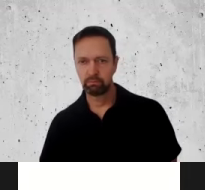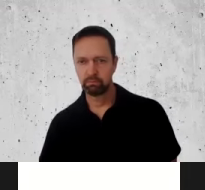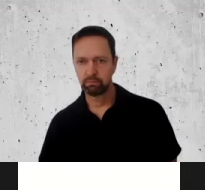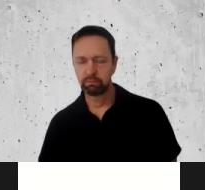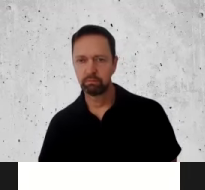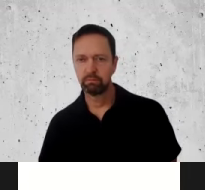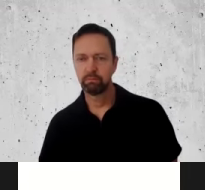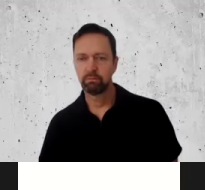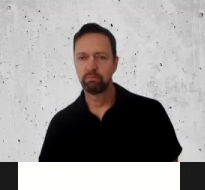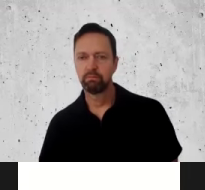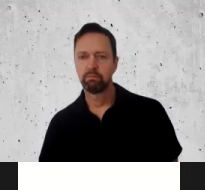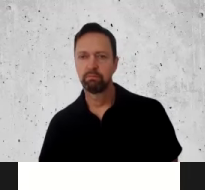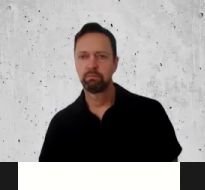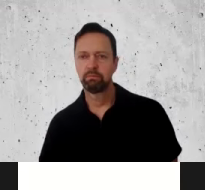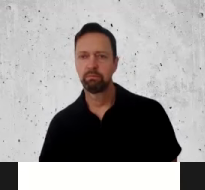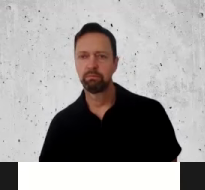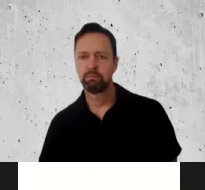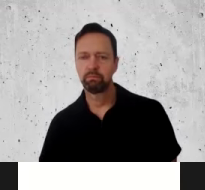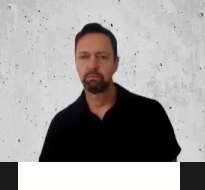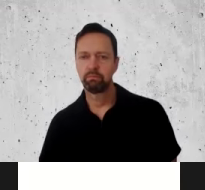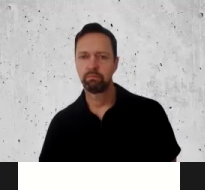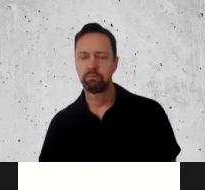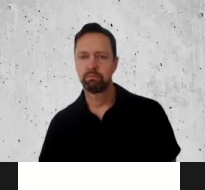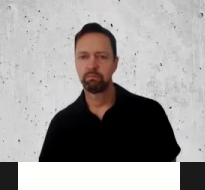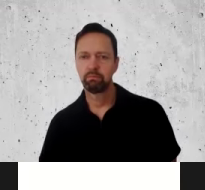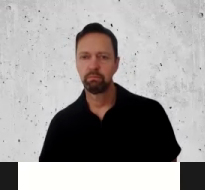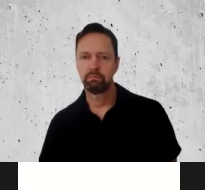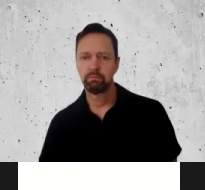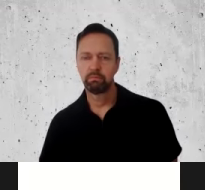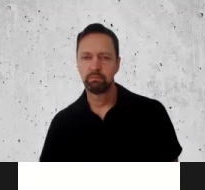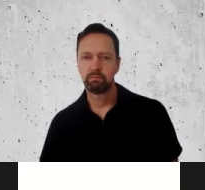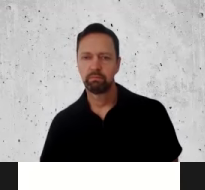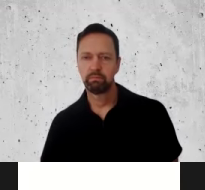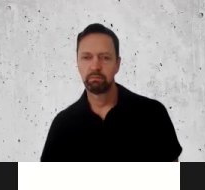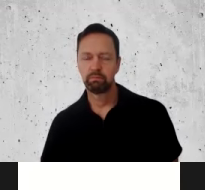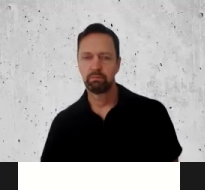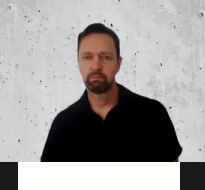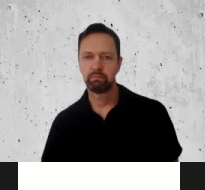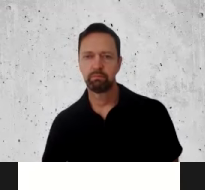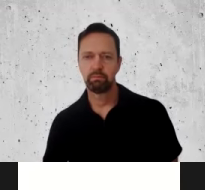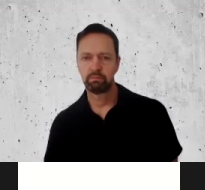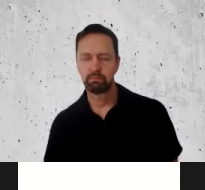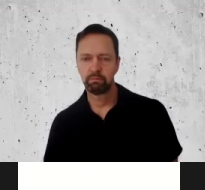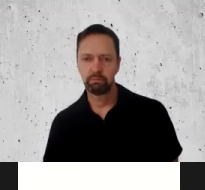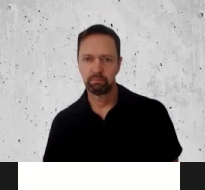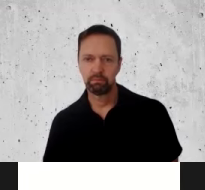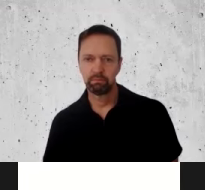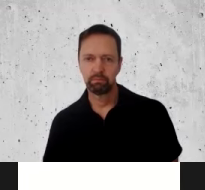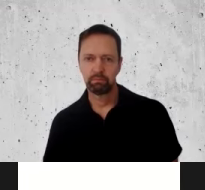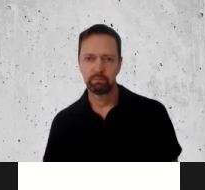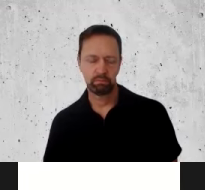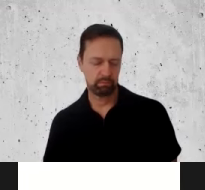a preservação do direito à moradia dessas pessoas que não têm para onde ir e que foram afetadas pela pandemia e do dia para o outro não podem ir para a rua, porque